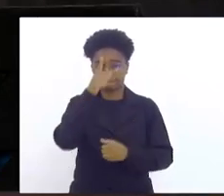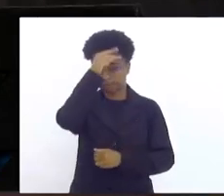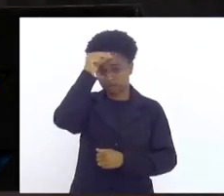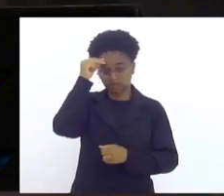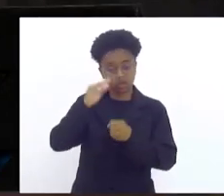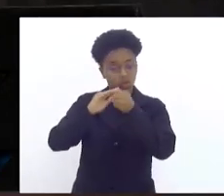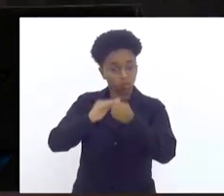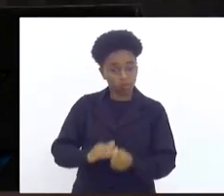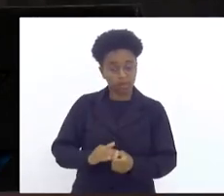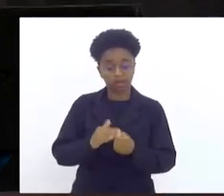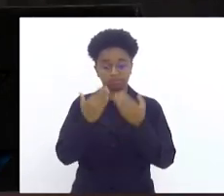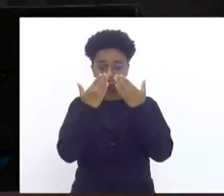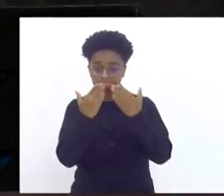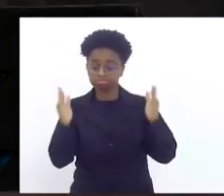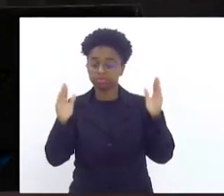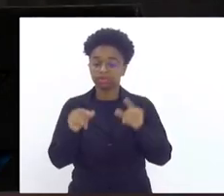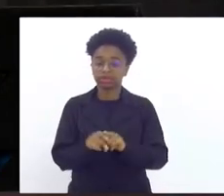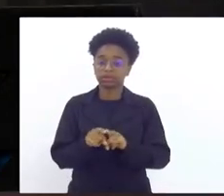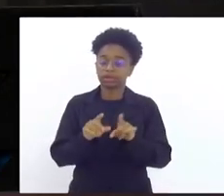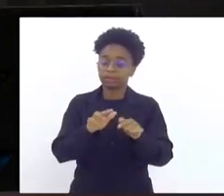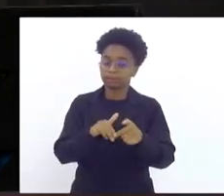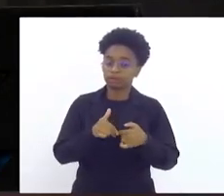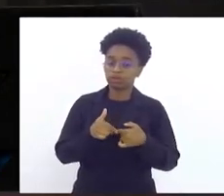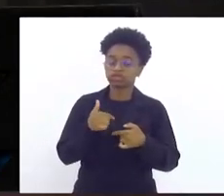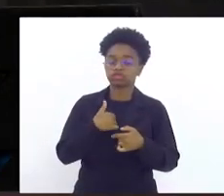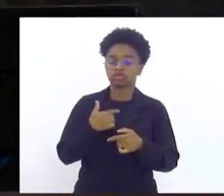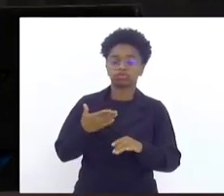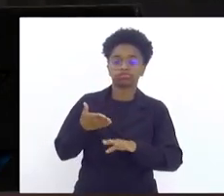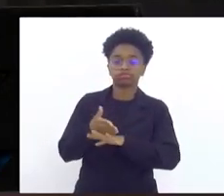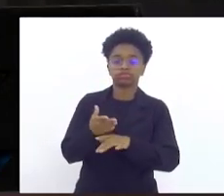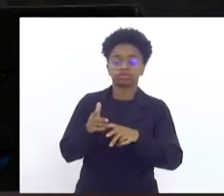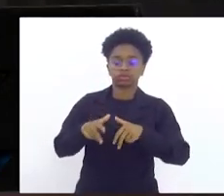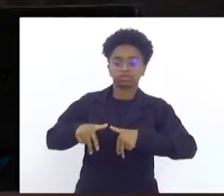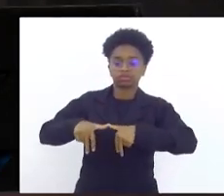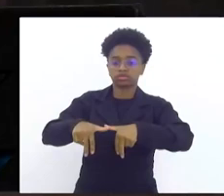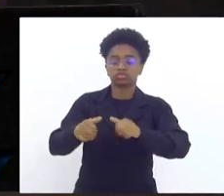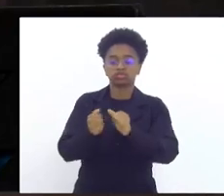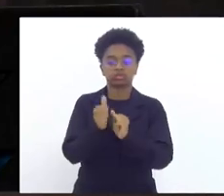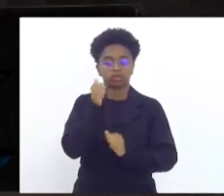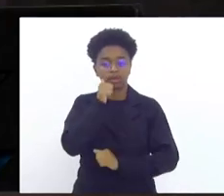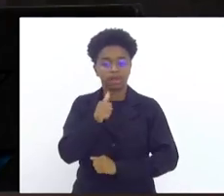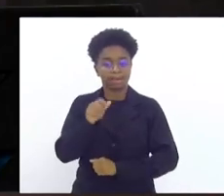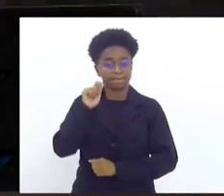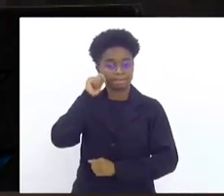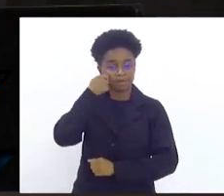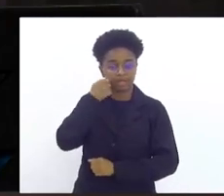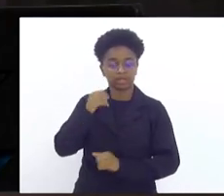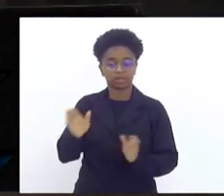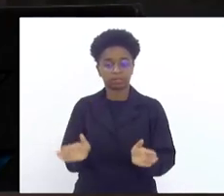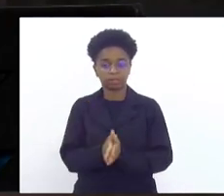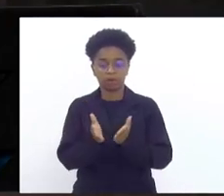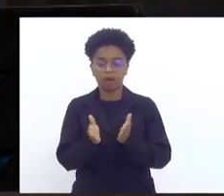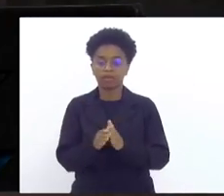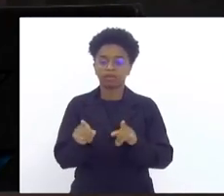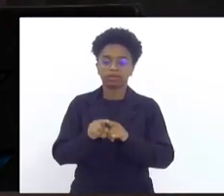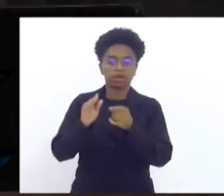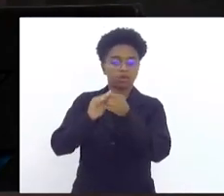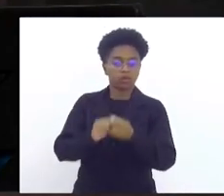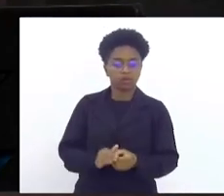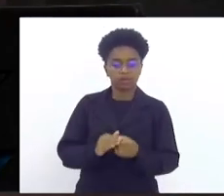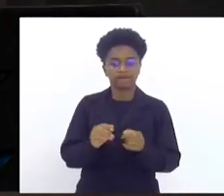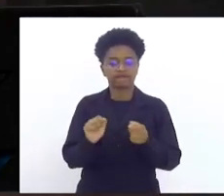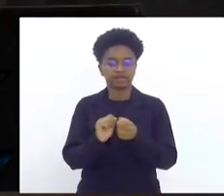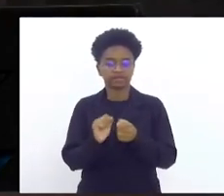perfeito em público por isso eu vou no inauguração com uma mulher preta pobre e o milho essa senhora fazendo